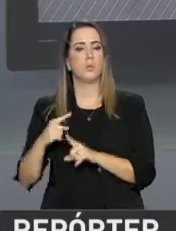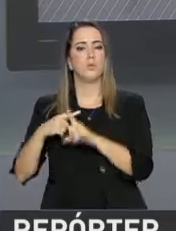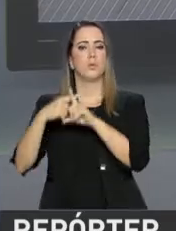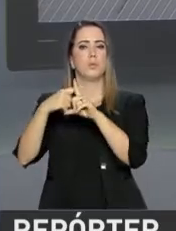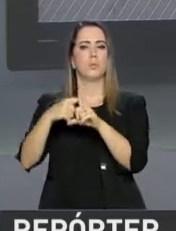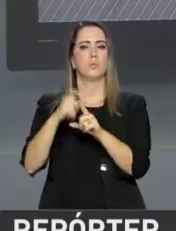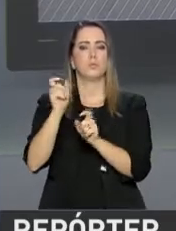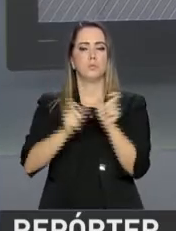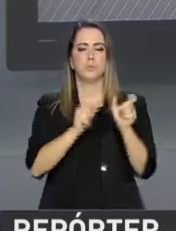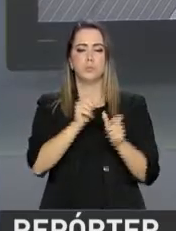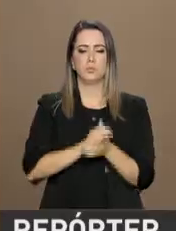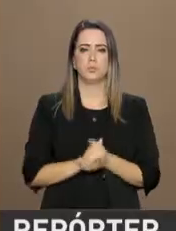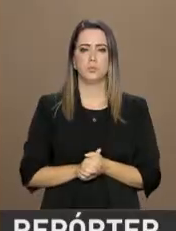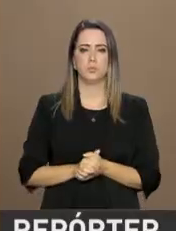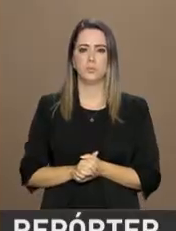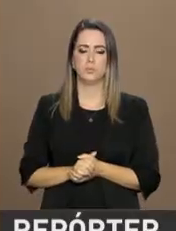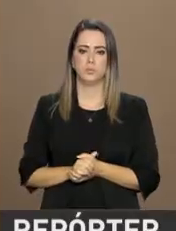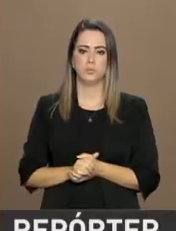fornecedores